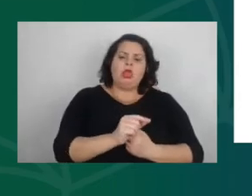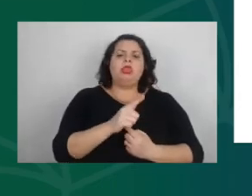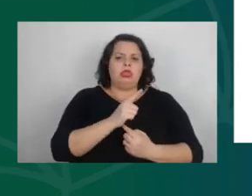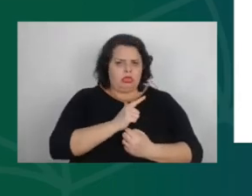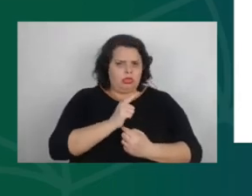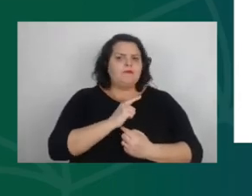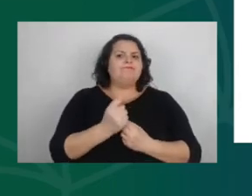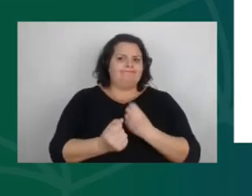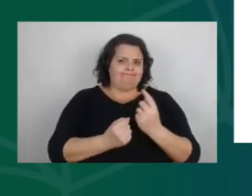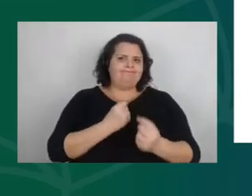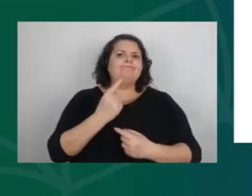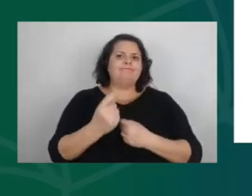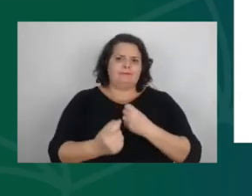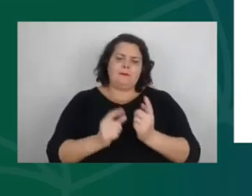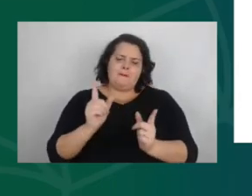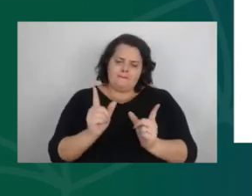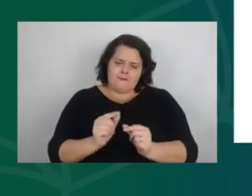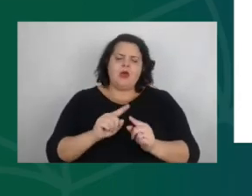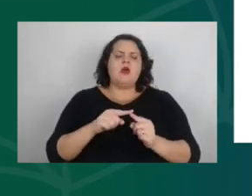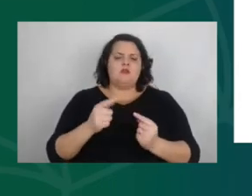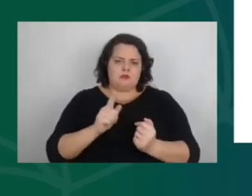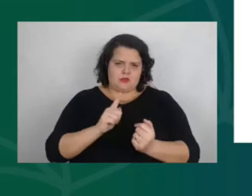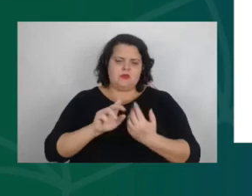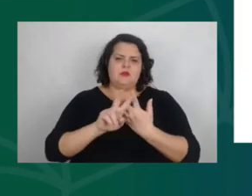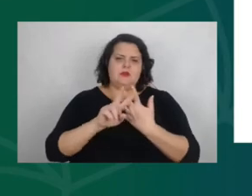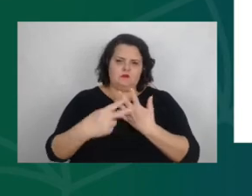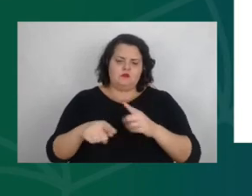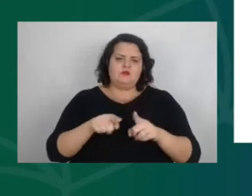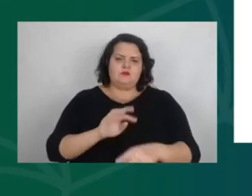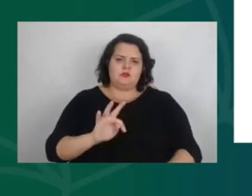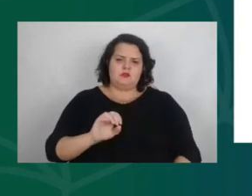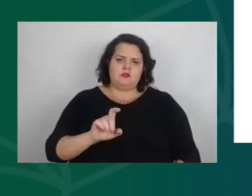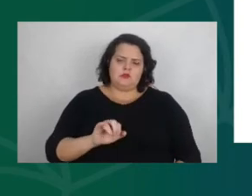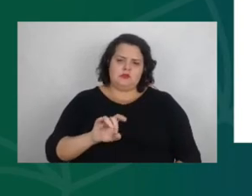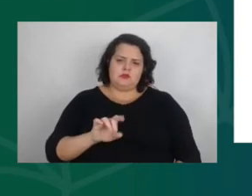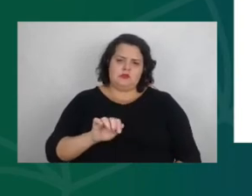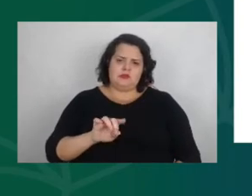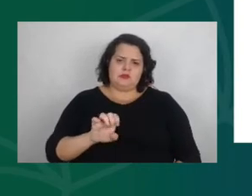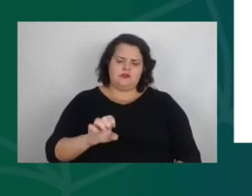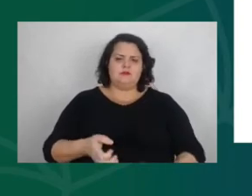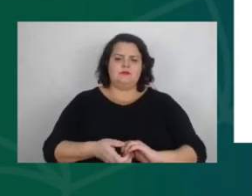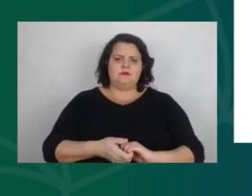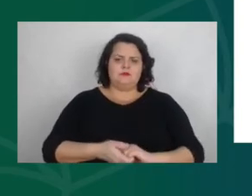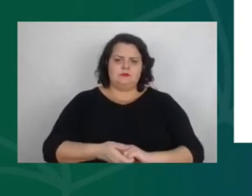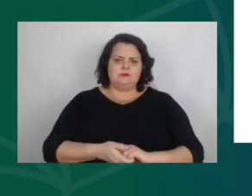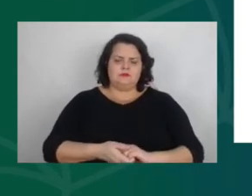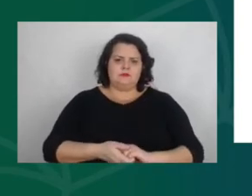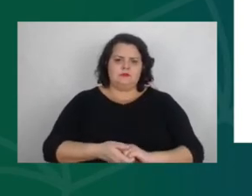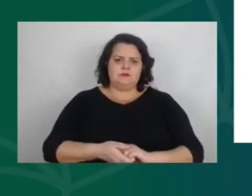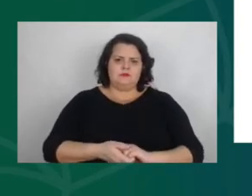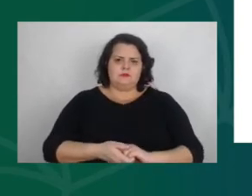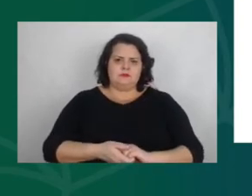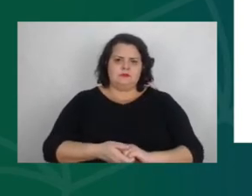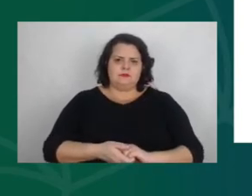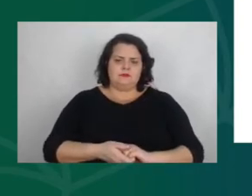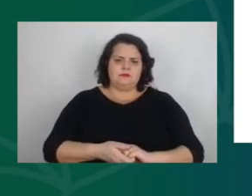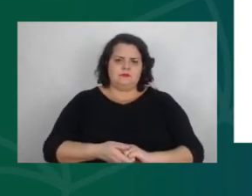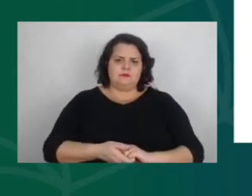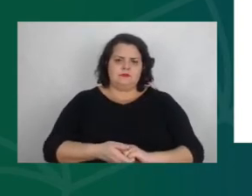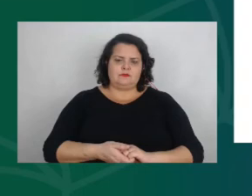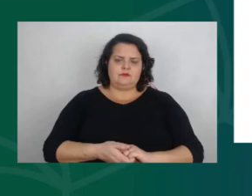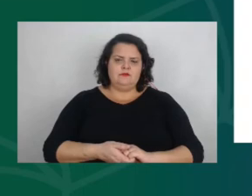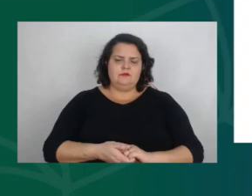resultado positivo com relação à citotoxicidade. Pode passar. Nós fizemos também algumas